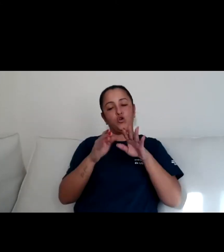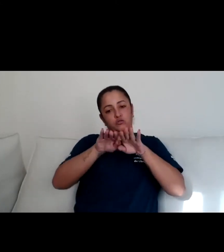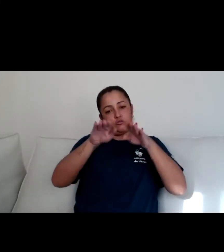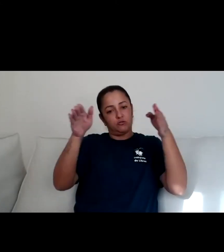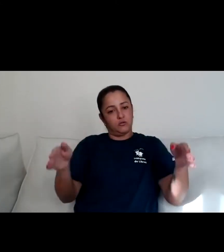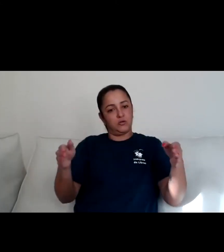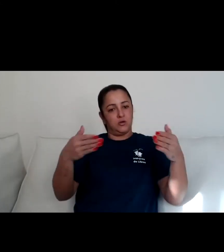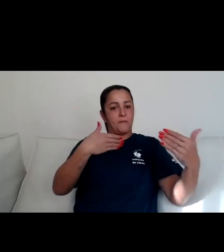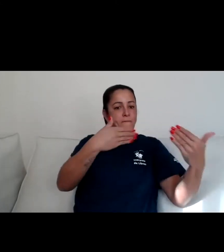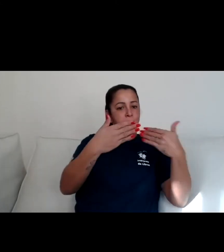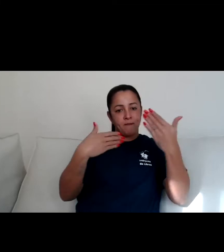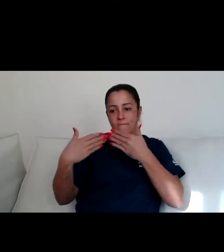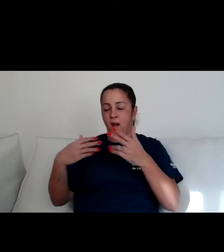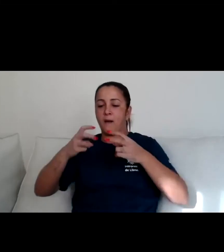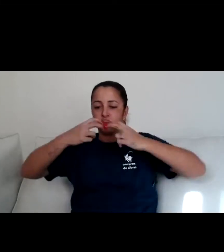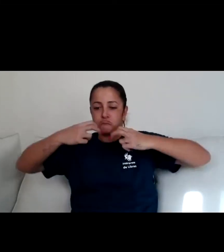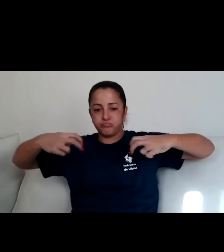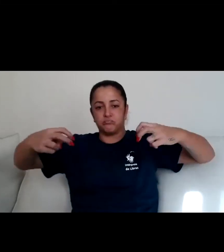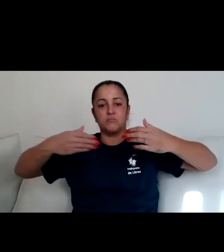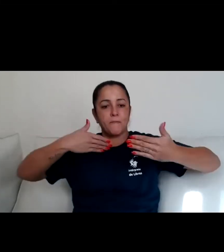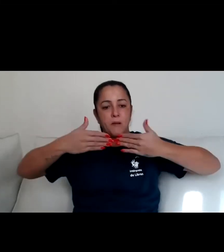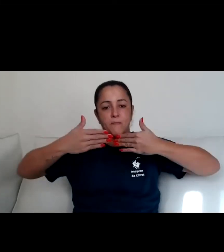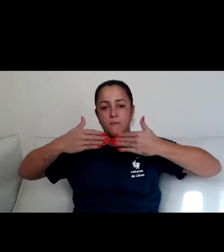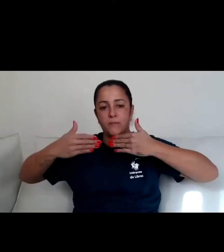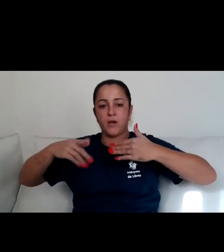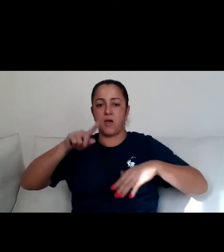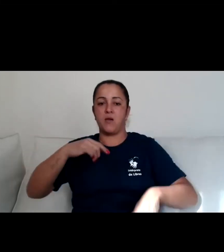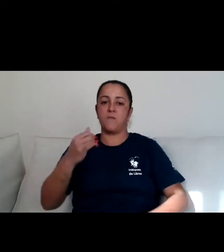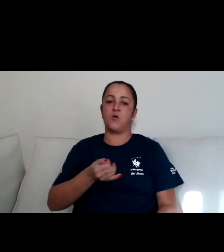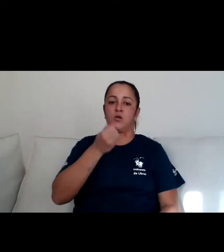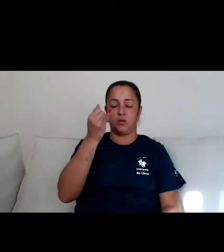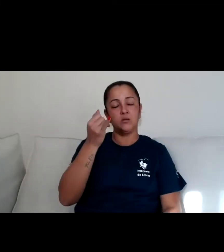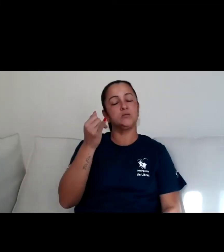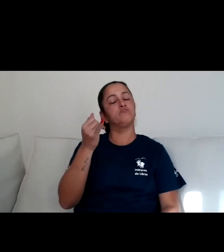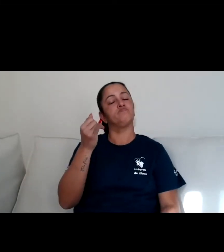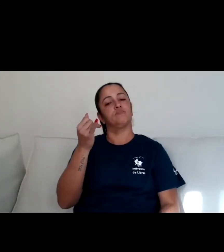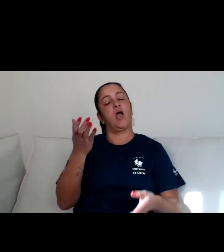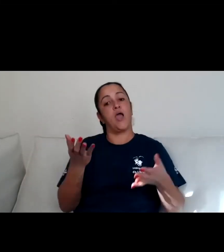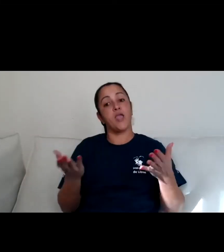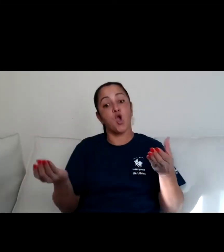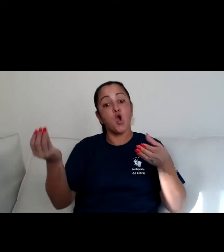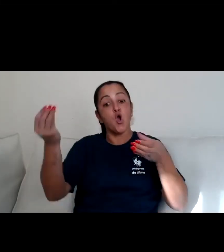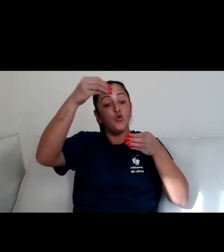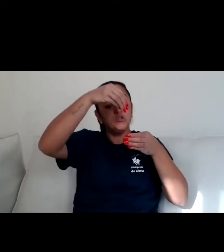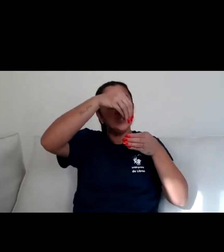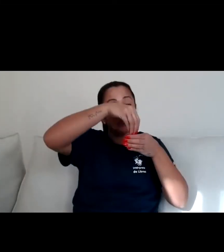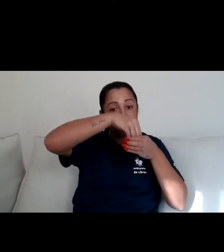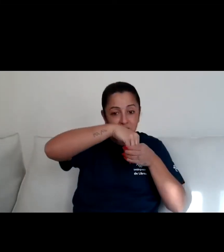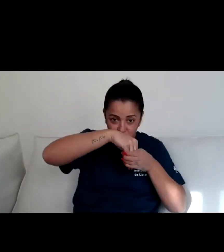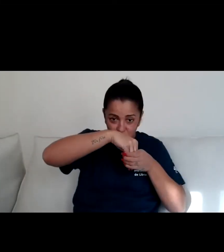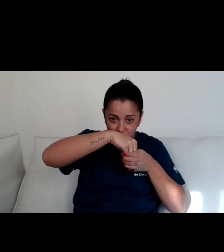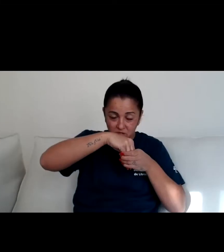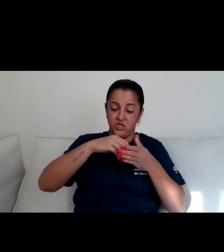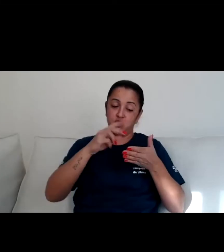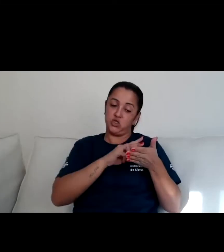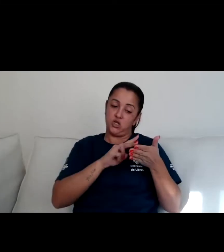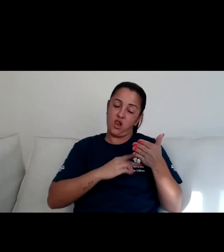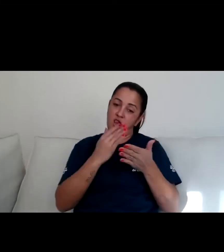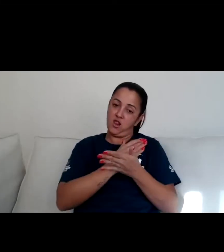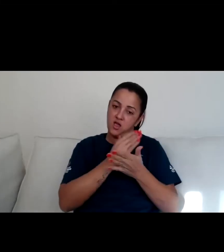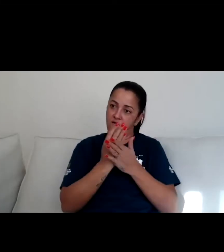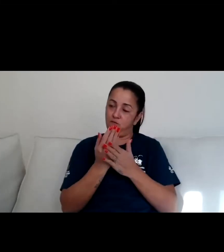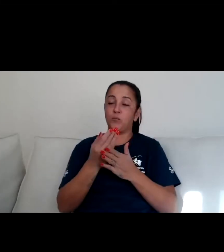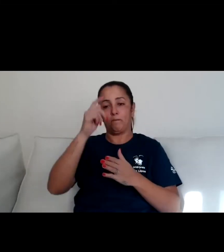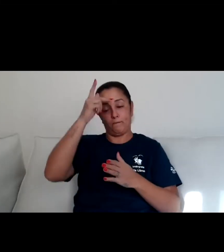gente para fazer esse debate da importância da inclusão de obras de autoras negras nas bibliotecas, né? Nós temos a